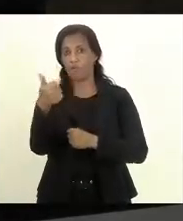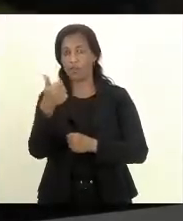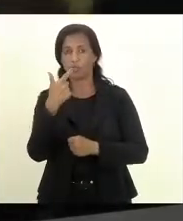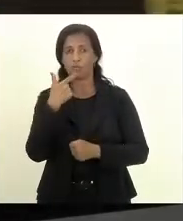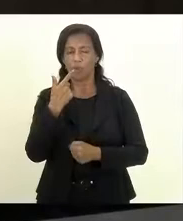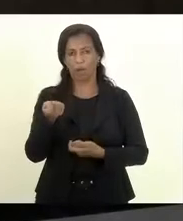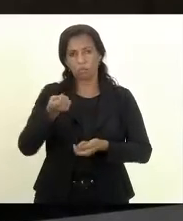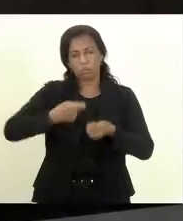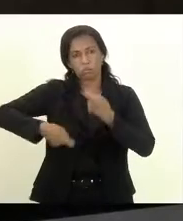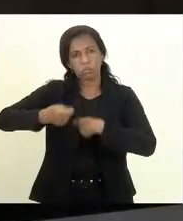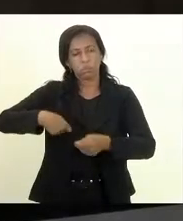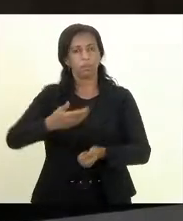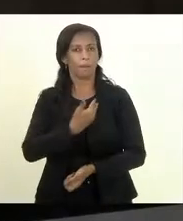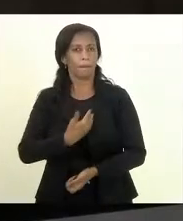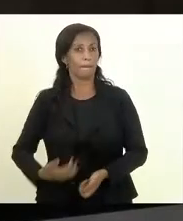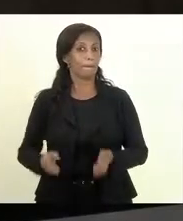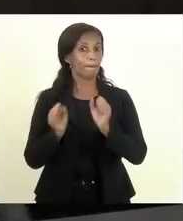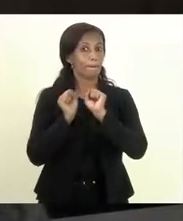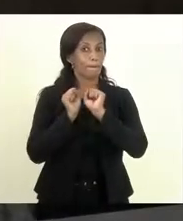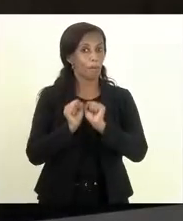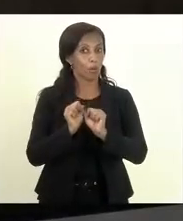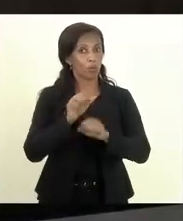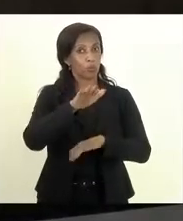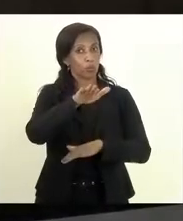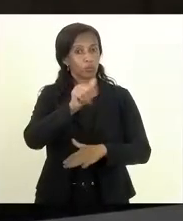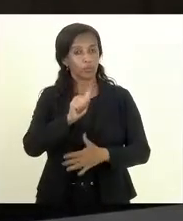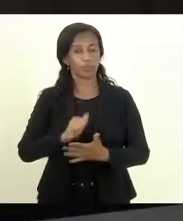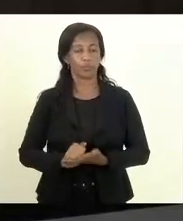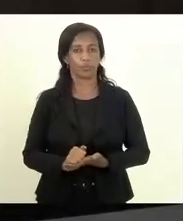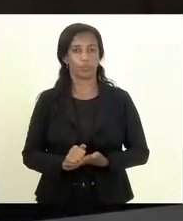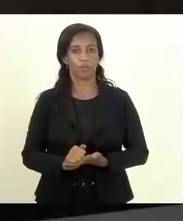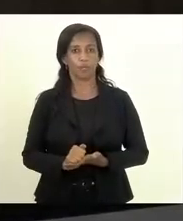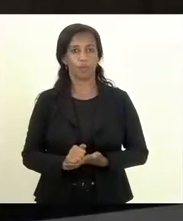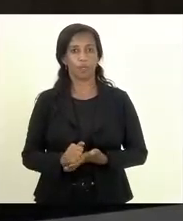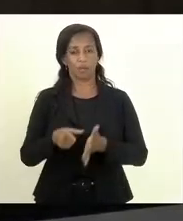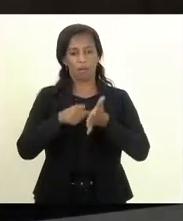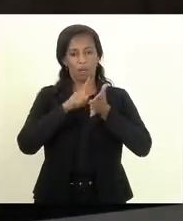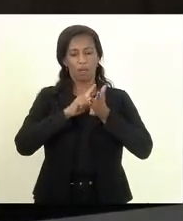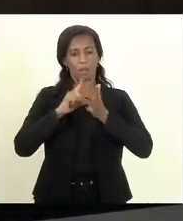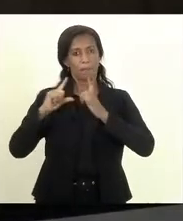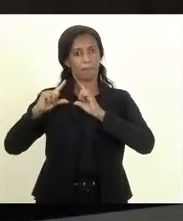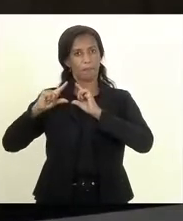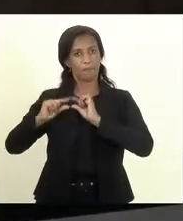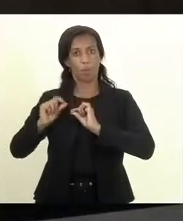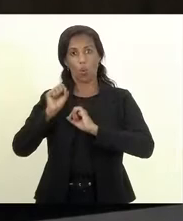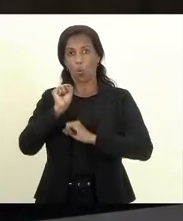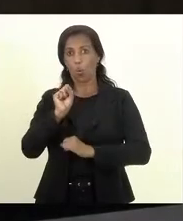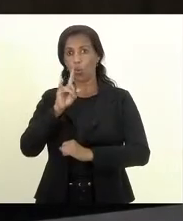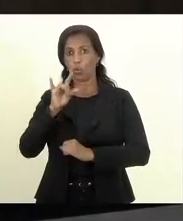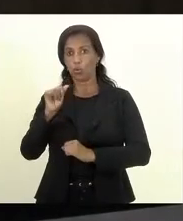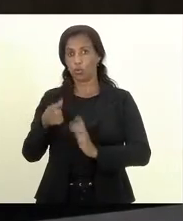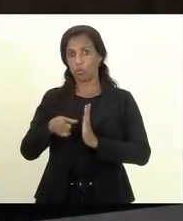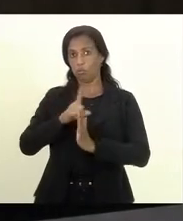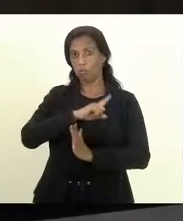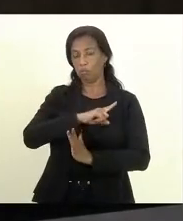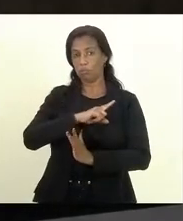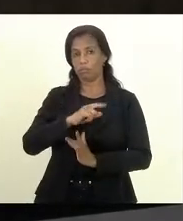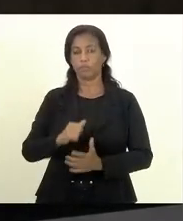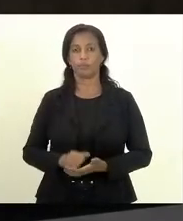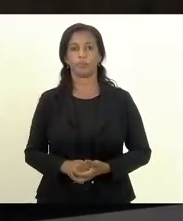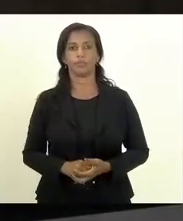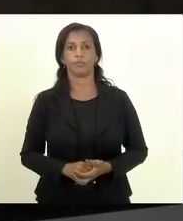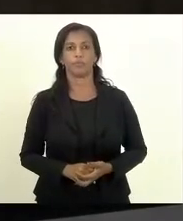a administração pública poderá convocar, com antecedência mínima de 8 dias, audiência